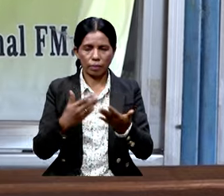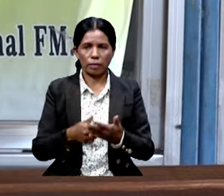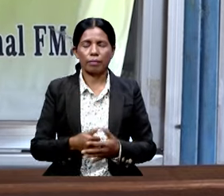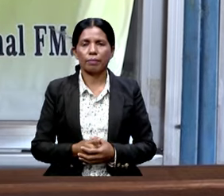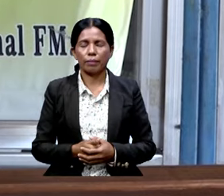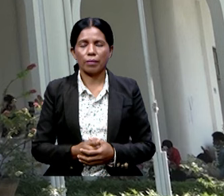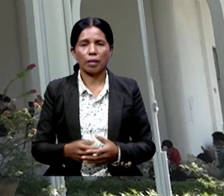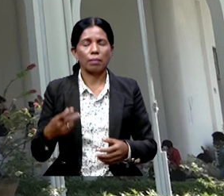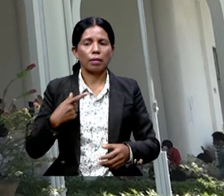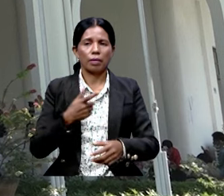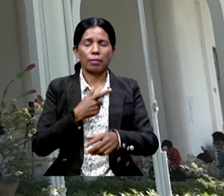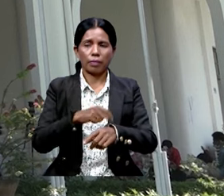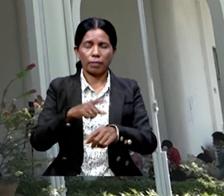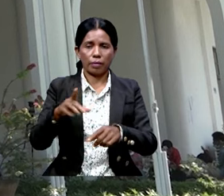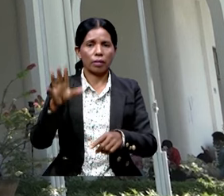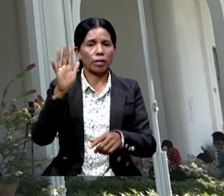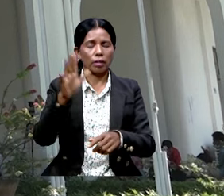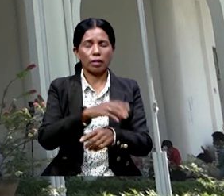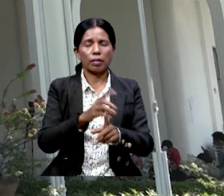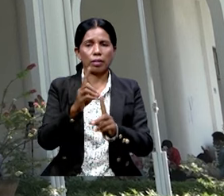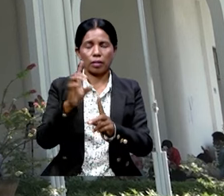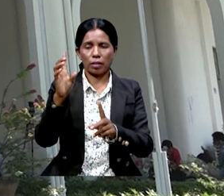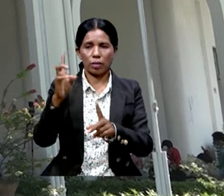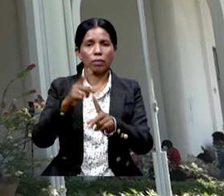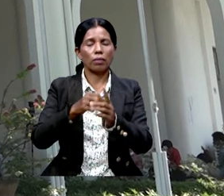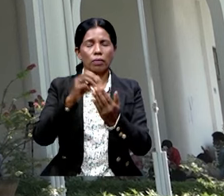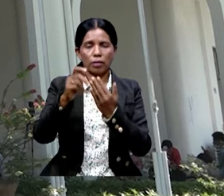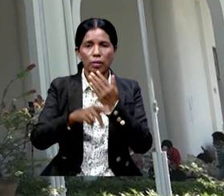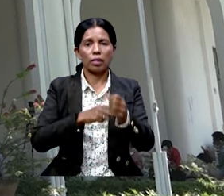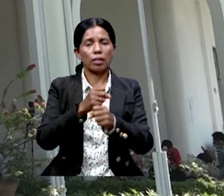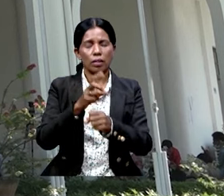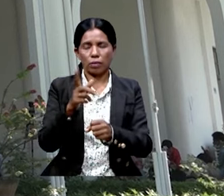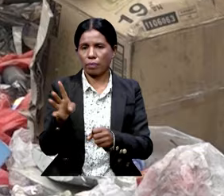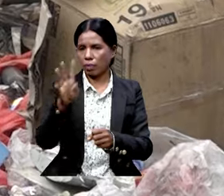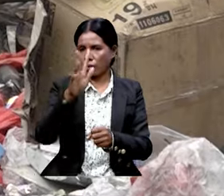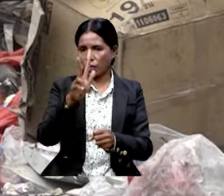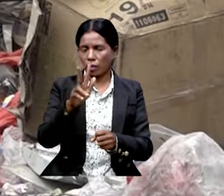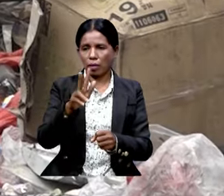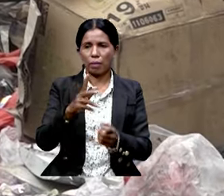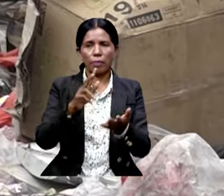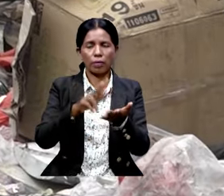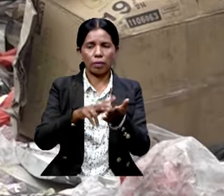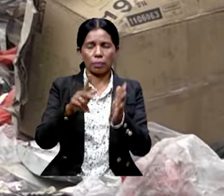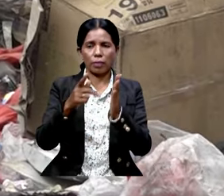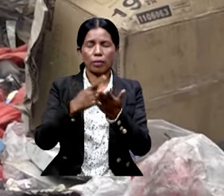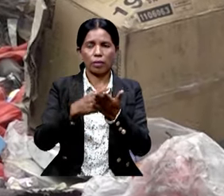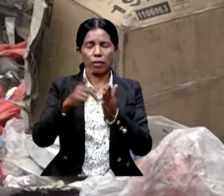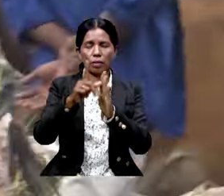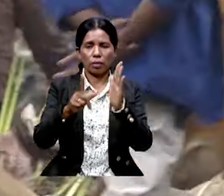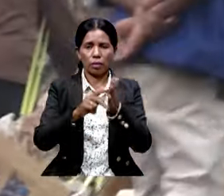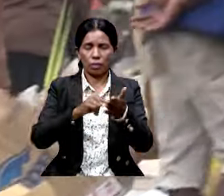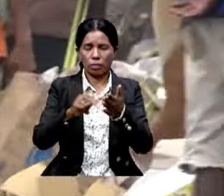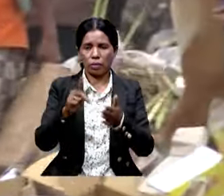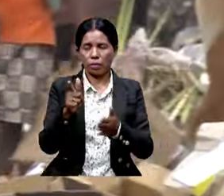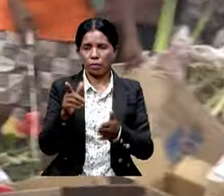ia mandato quinta legislatura ia lorong itu fulan fevereiro tinang riuroran resentolu aprovou no projeto lei número ron resensia bara quinto